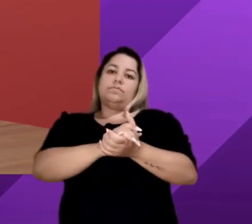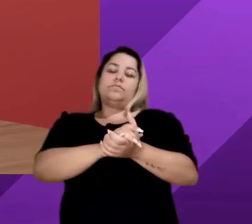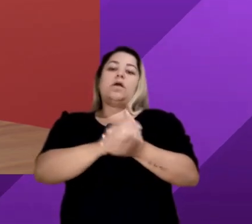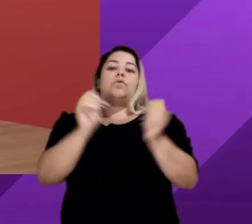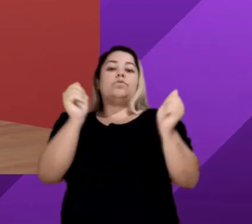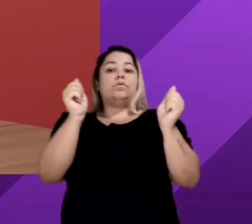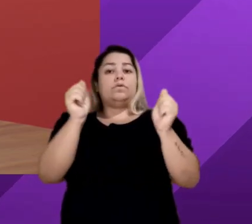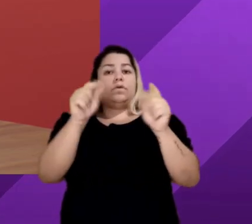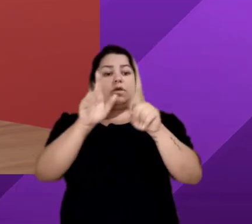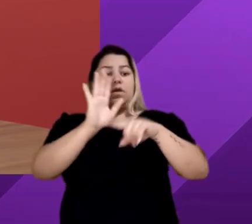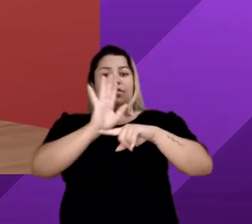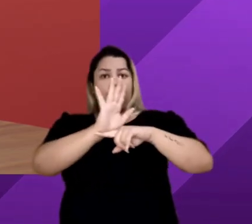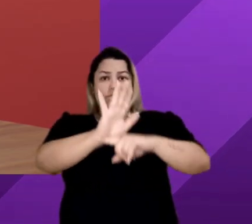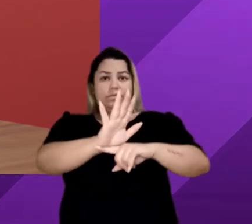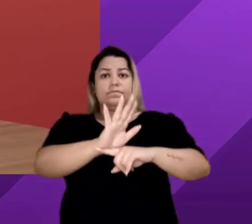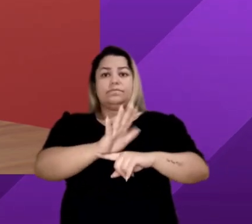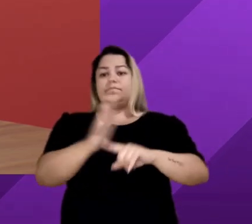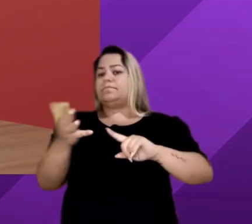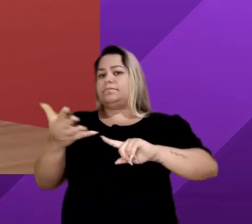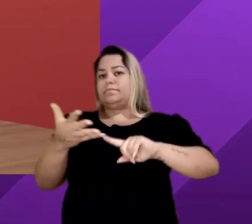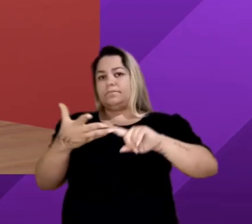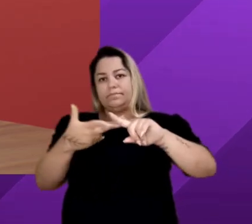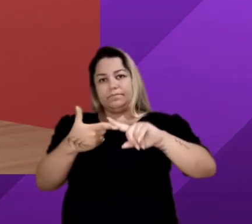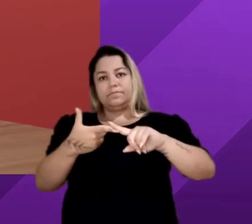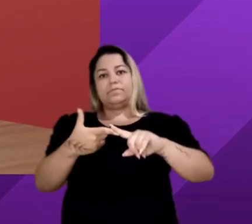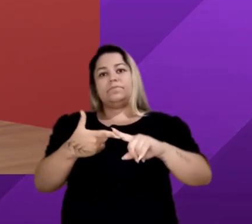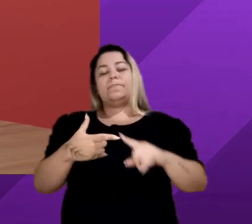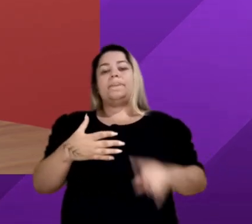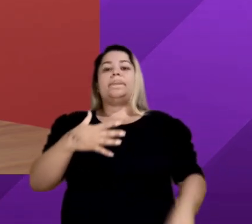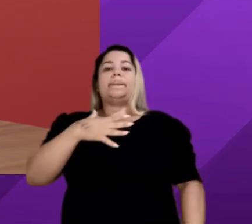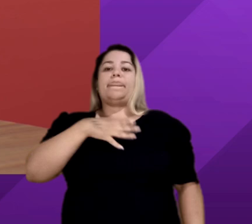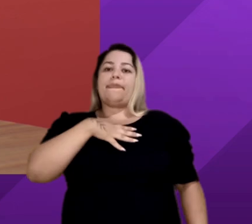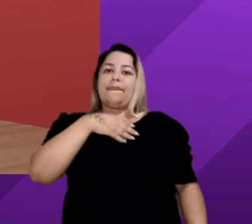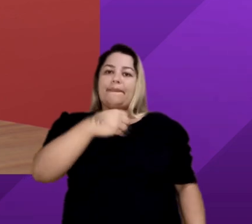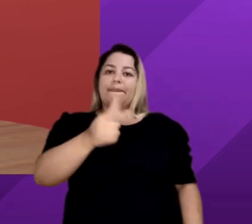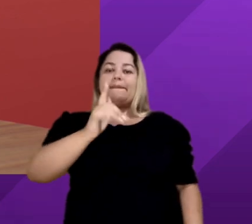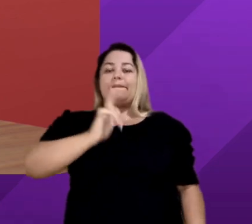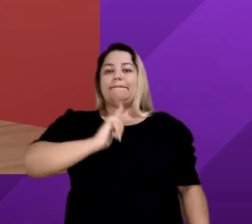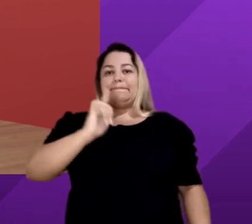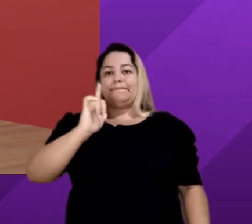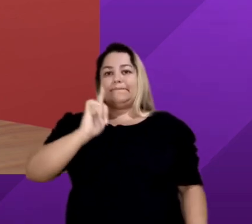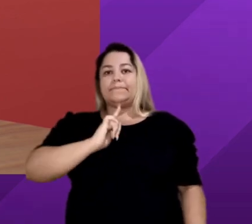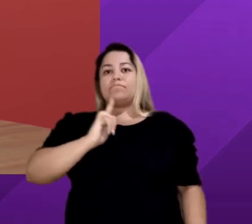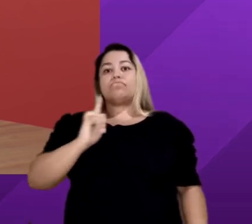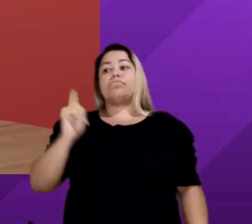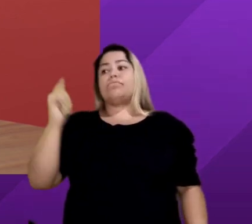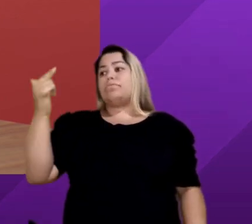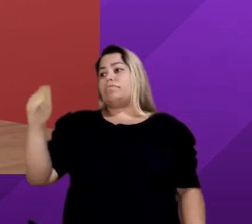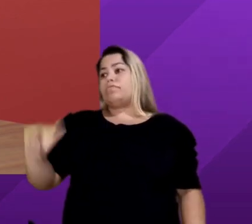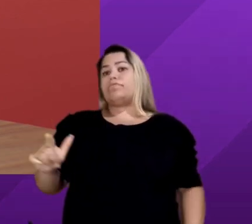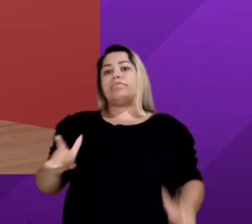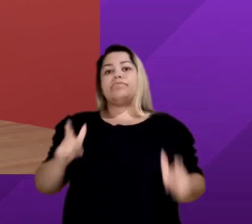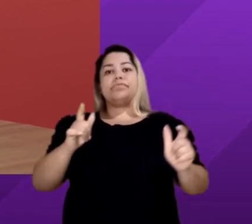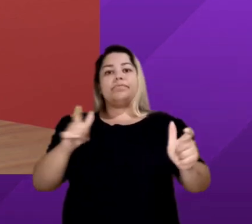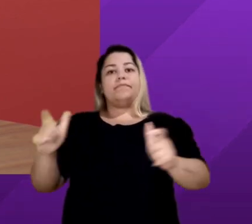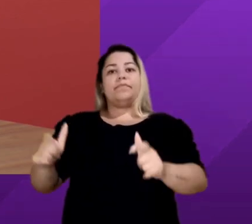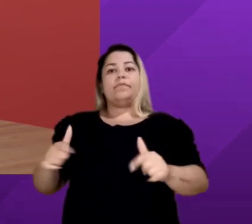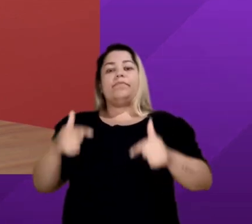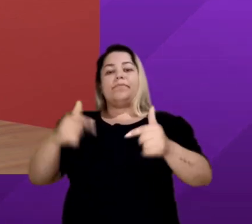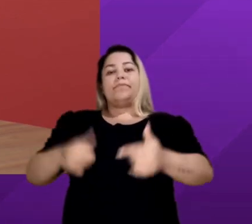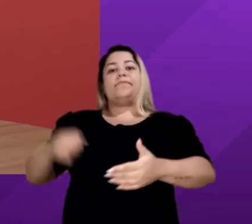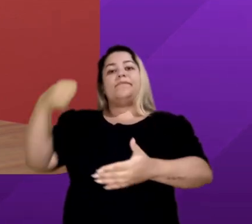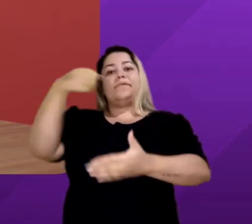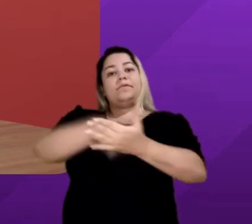papel. Então foram inúmeras vezes que meus filhos tiveram que eu estava em alguma militância, em algum despejo,